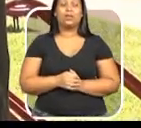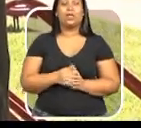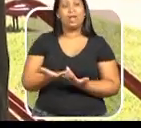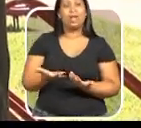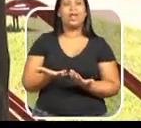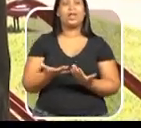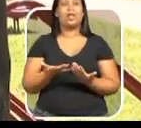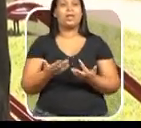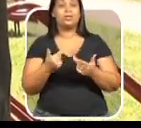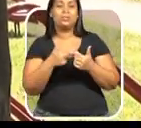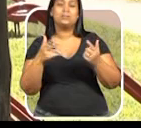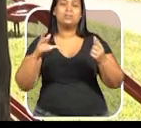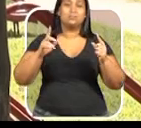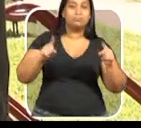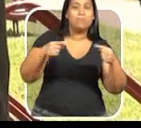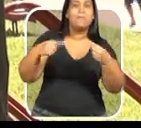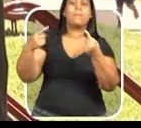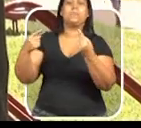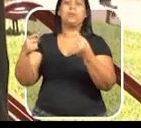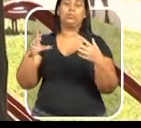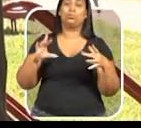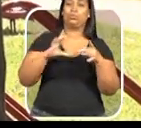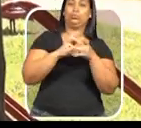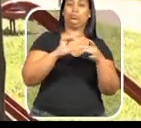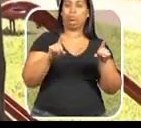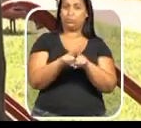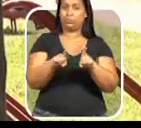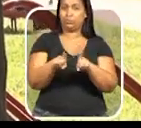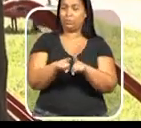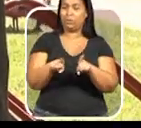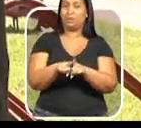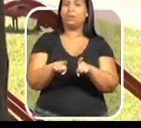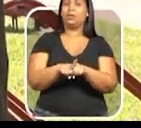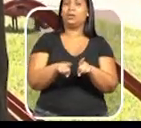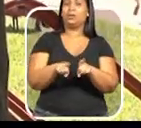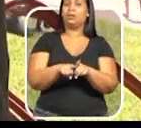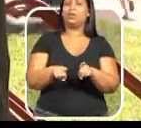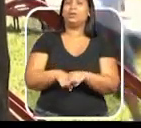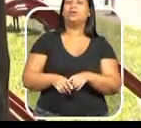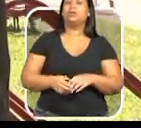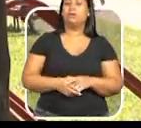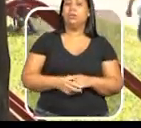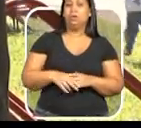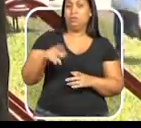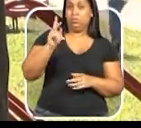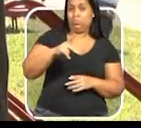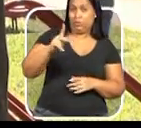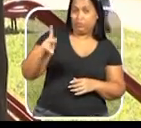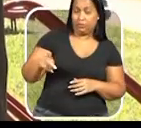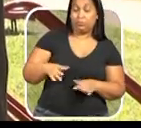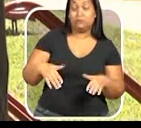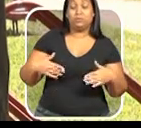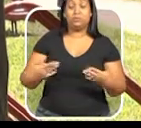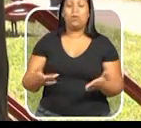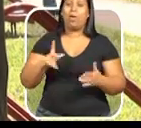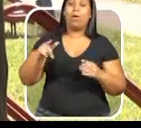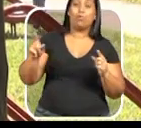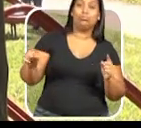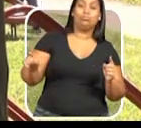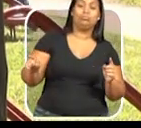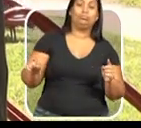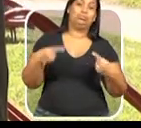esse obstáculo, esses desafios, eles estão colocados também na formação dos professores, né? É um grande